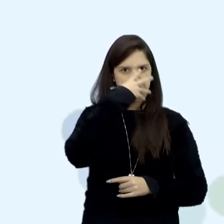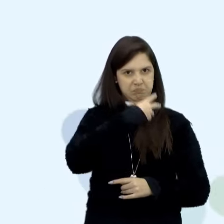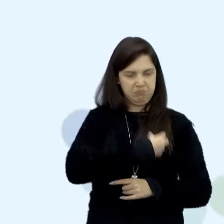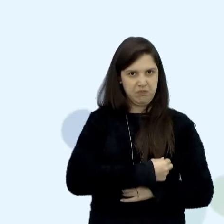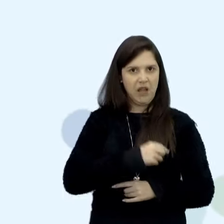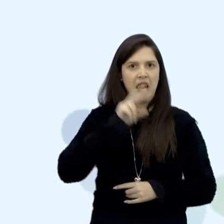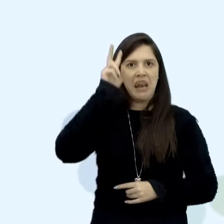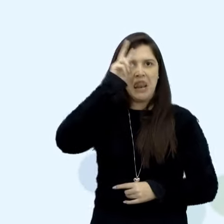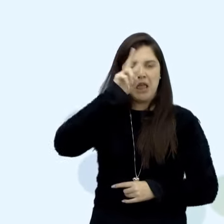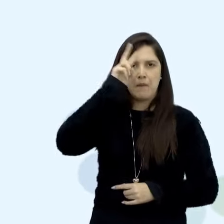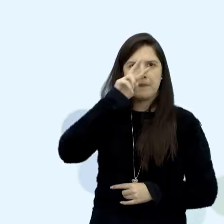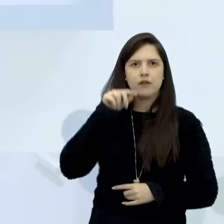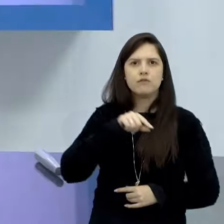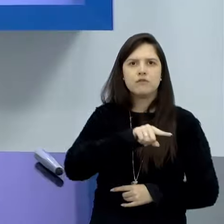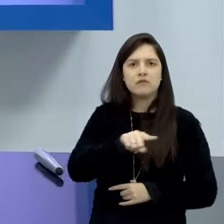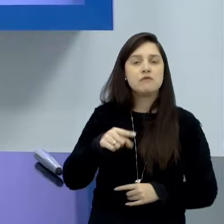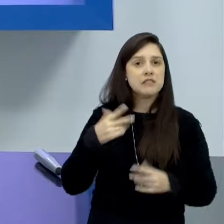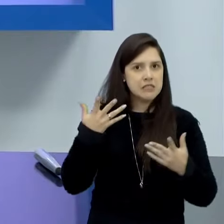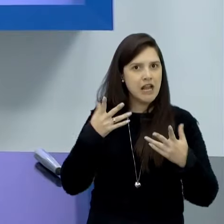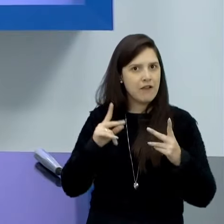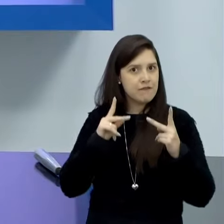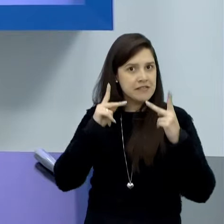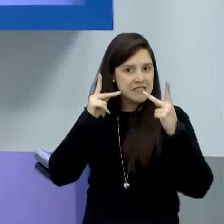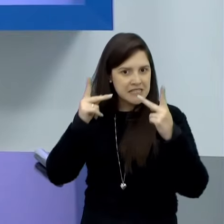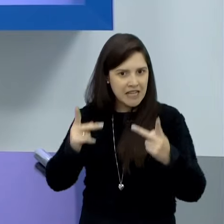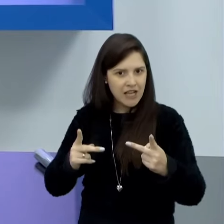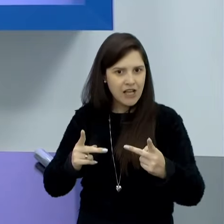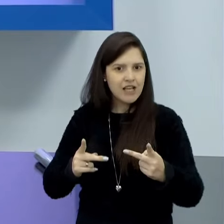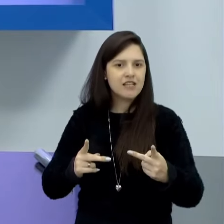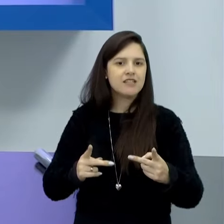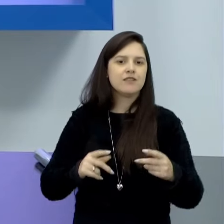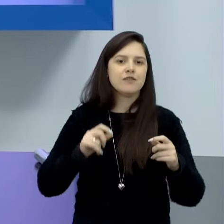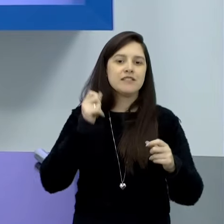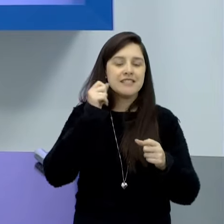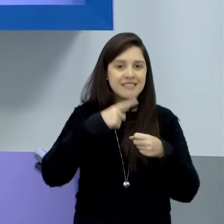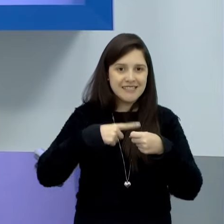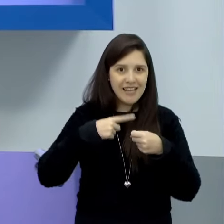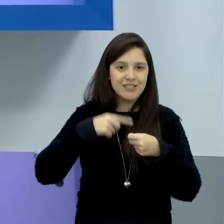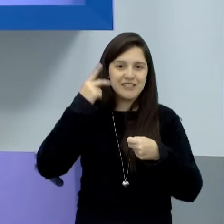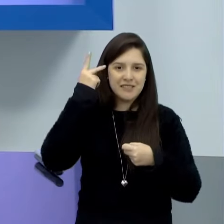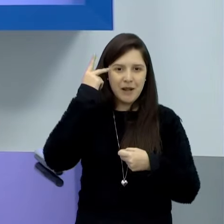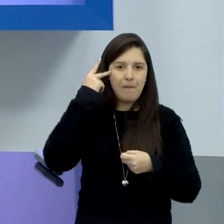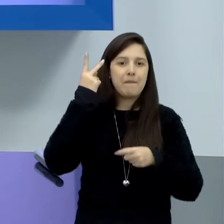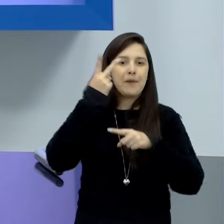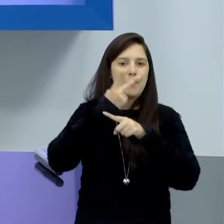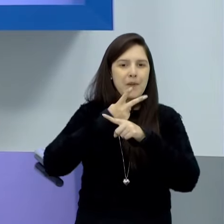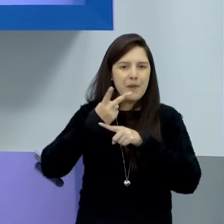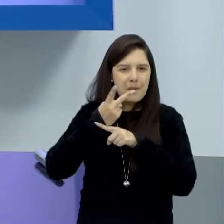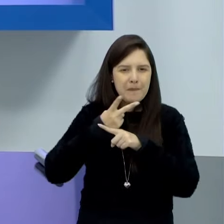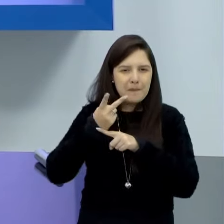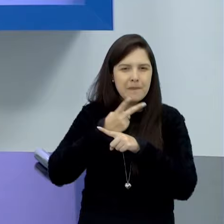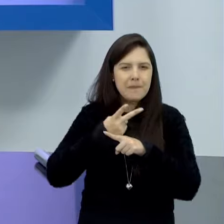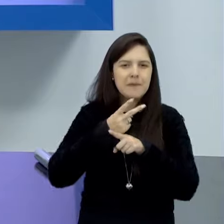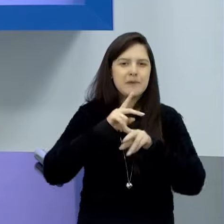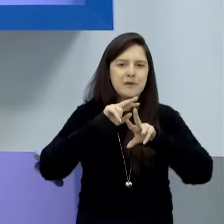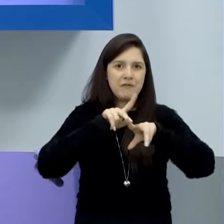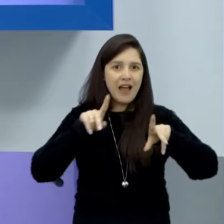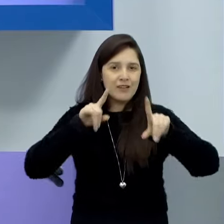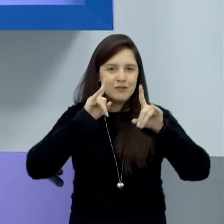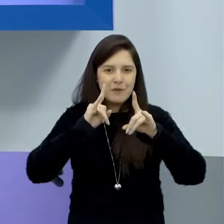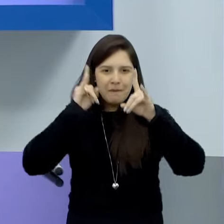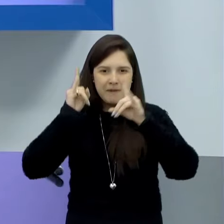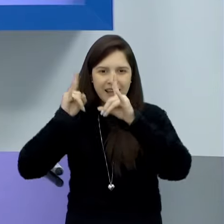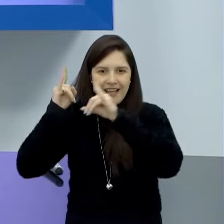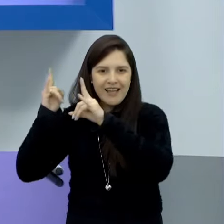se vocês quiserem visitar alguns pontos altos da cidade de São Paulo, podem procurar no Google que vários prédios